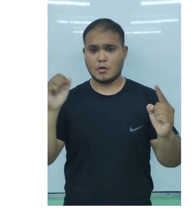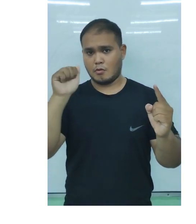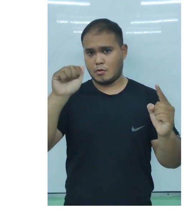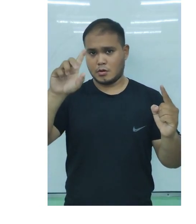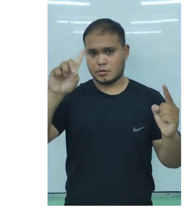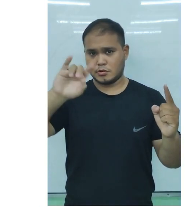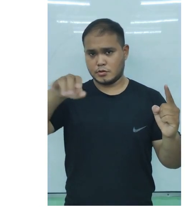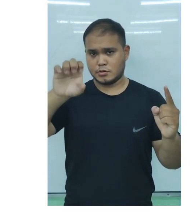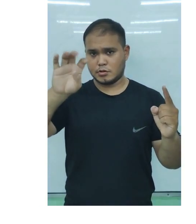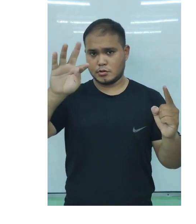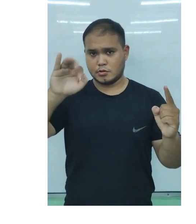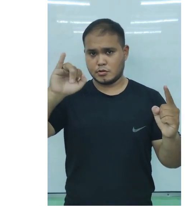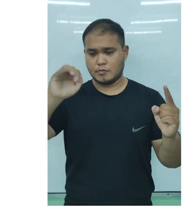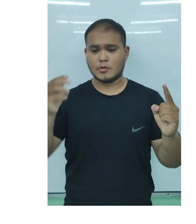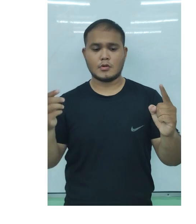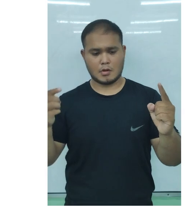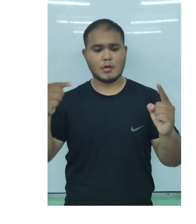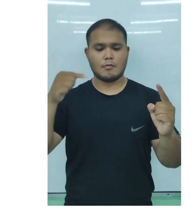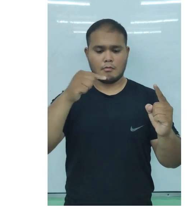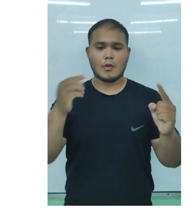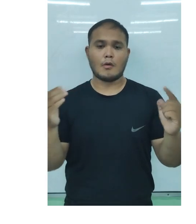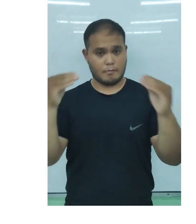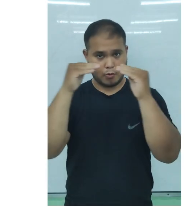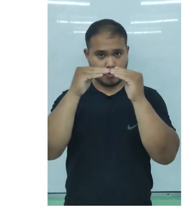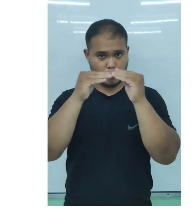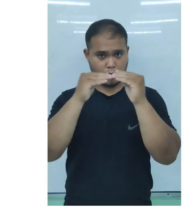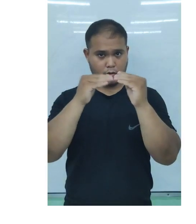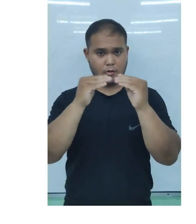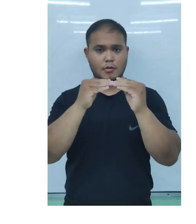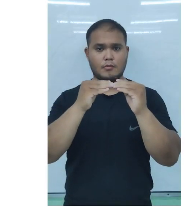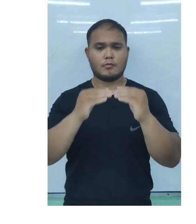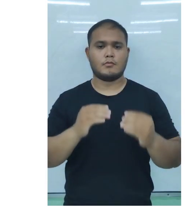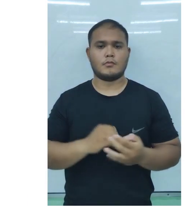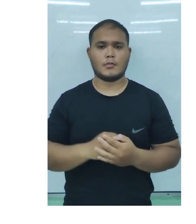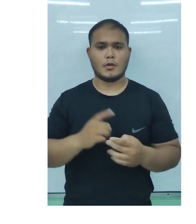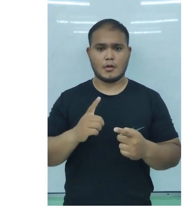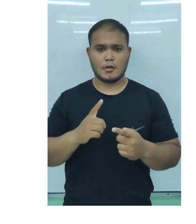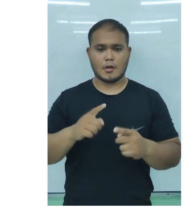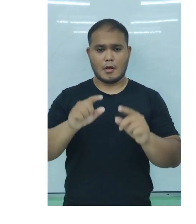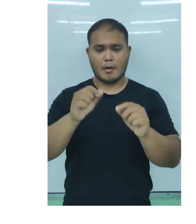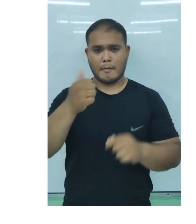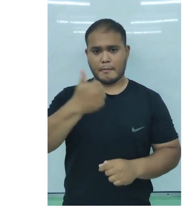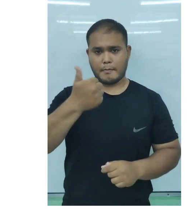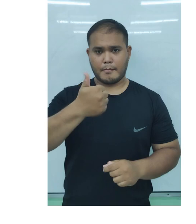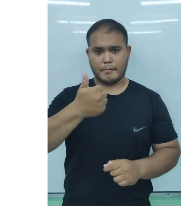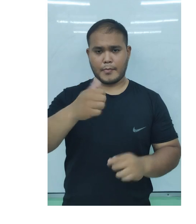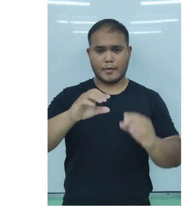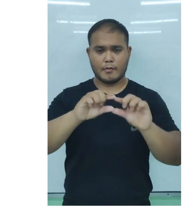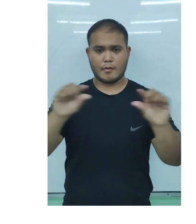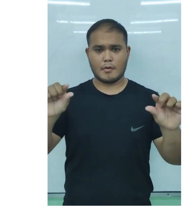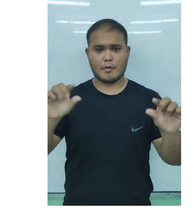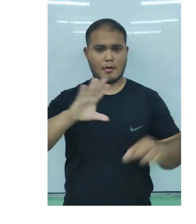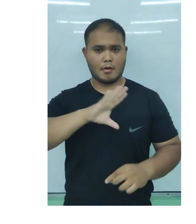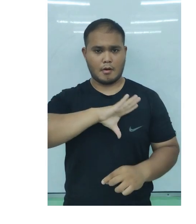frase é: amo as maiores ilhas. Ok? E